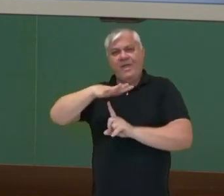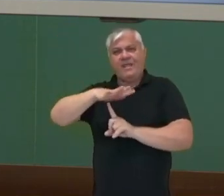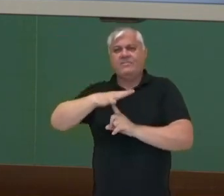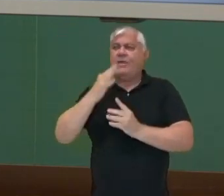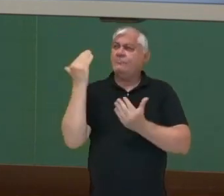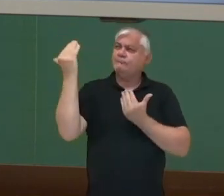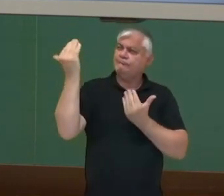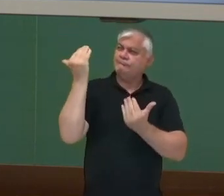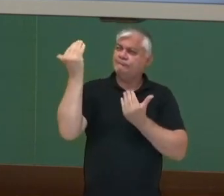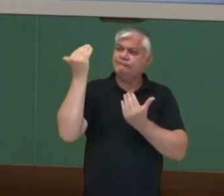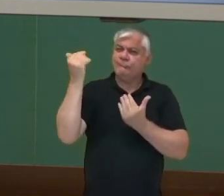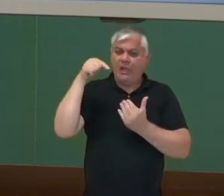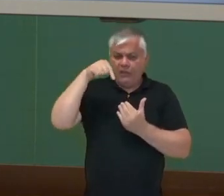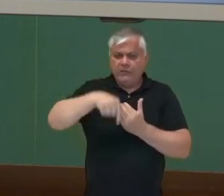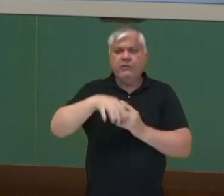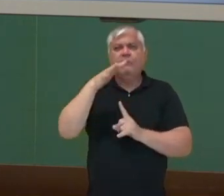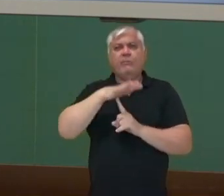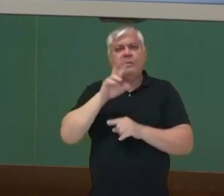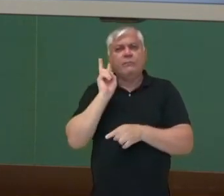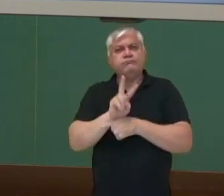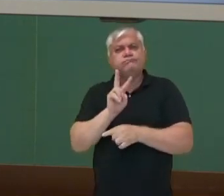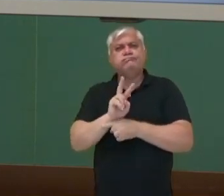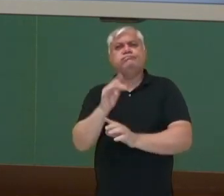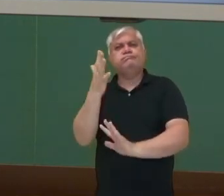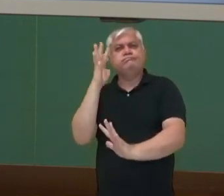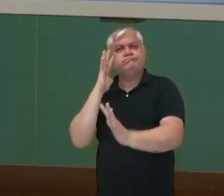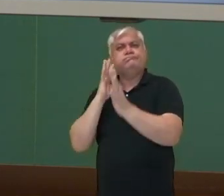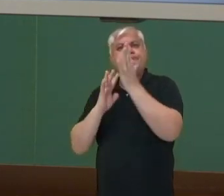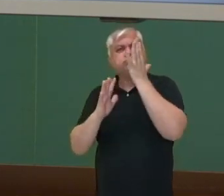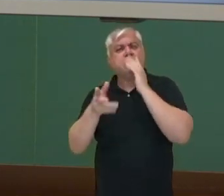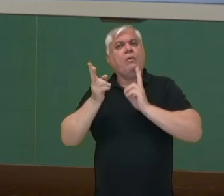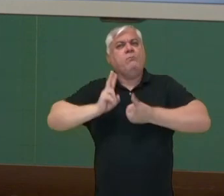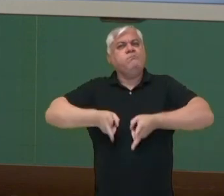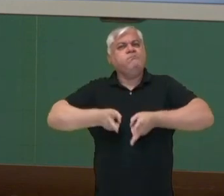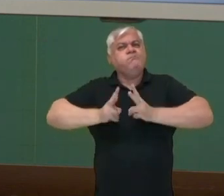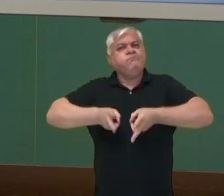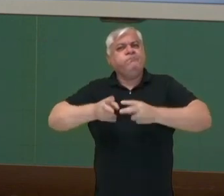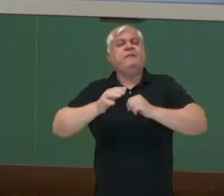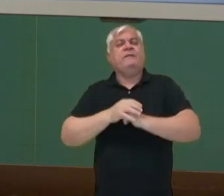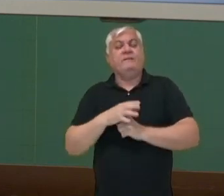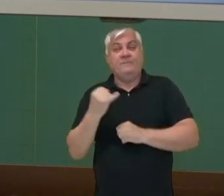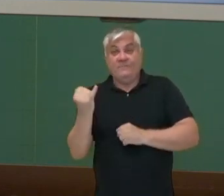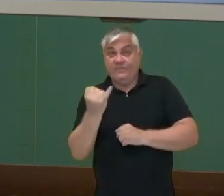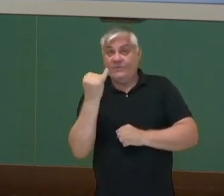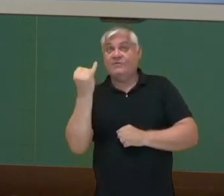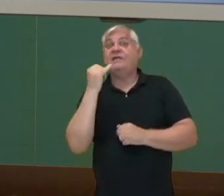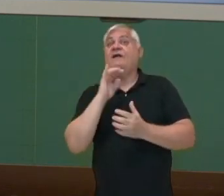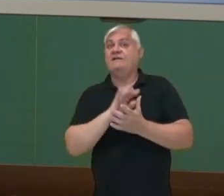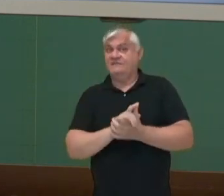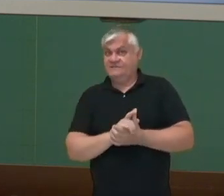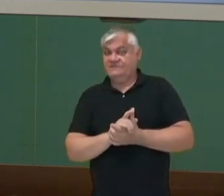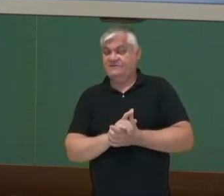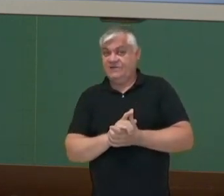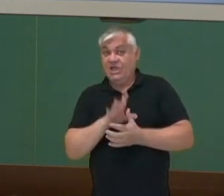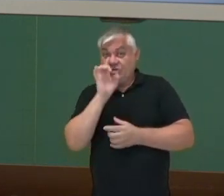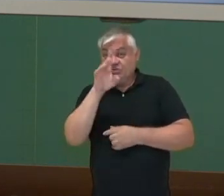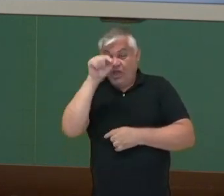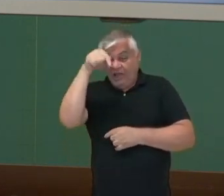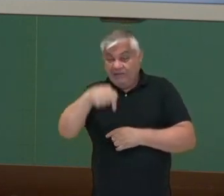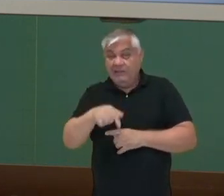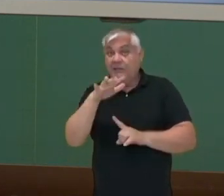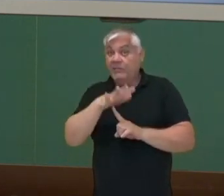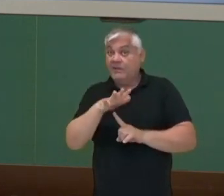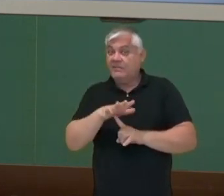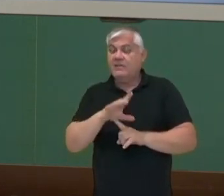né, a preservação da floresta atlântica, por exemplo, no estado do Paraná, que é importantíssimo não só aqui